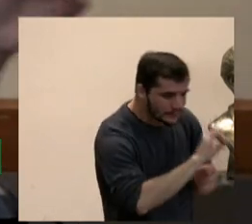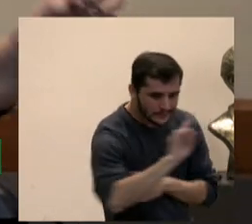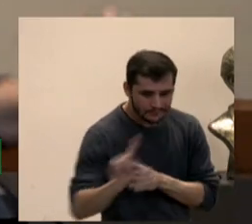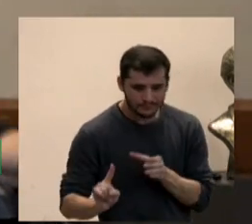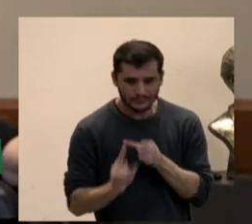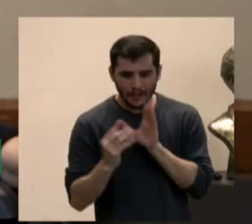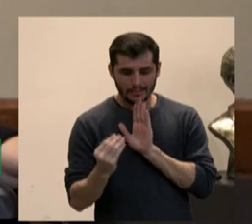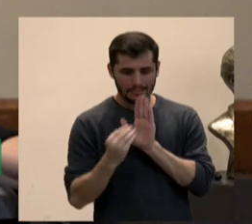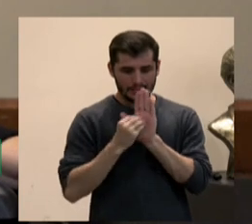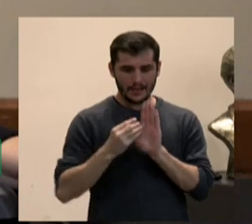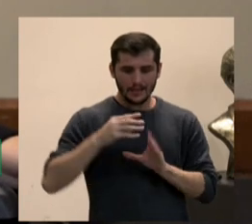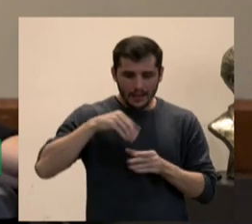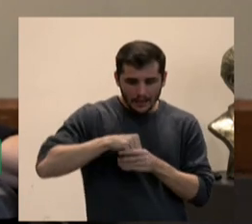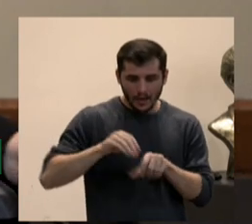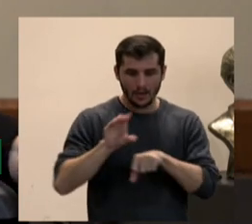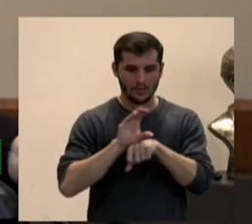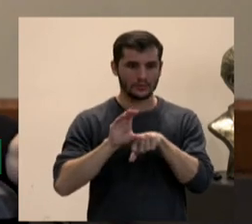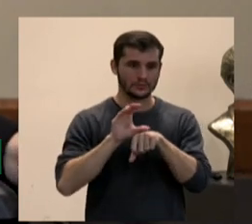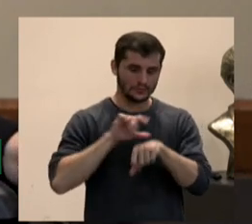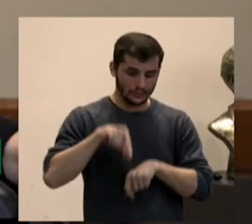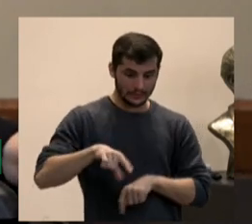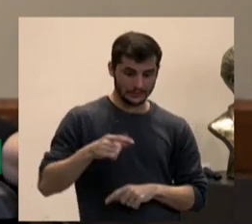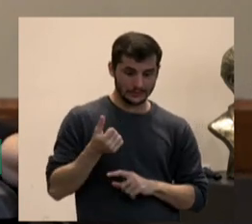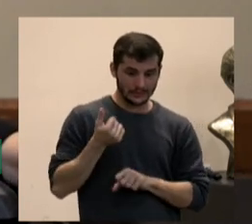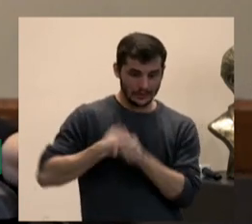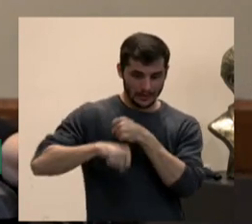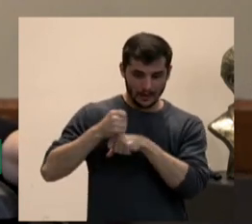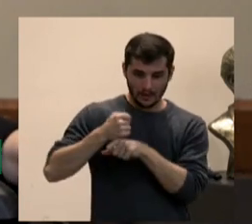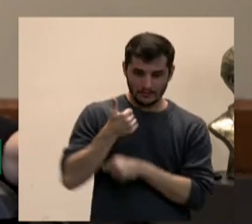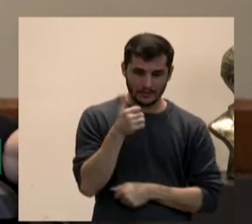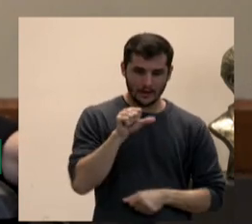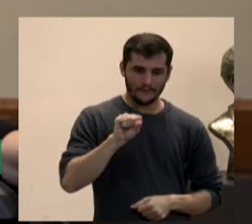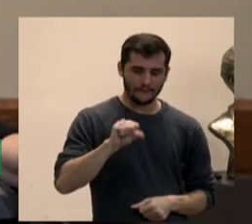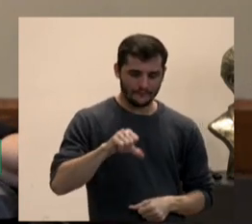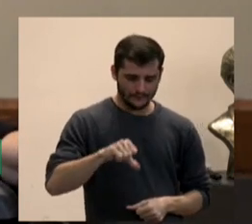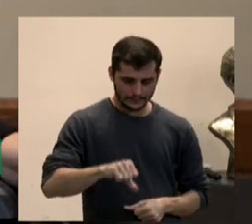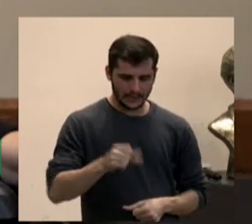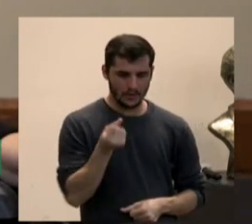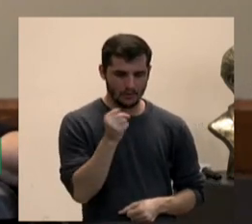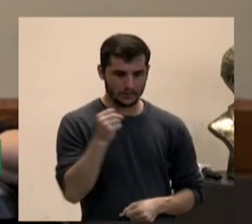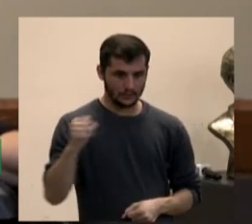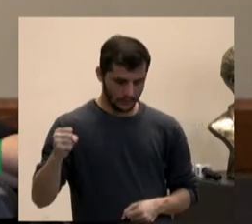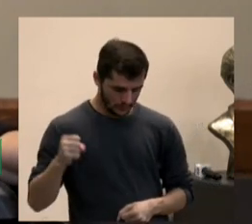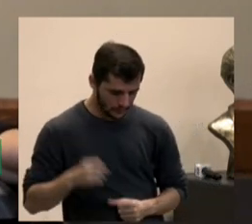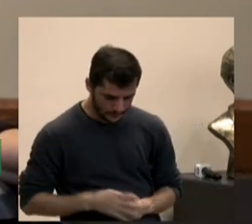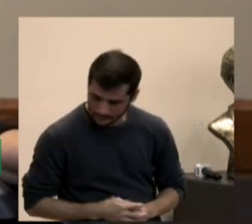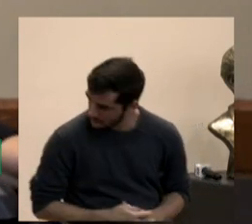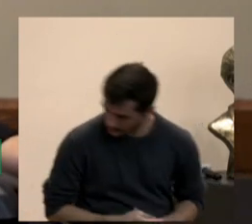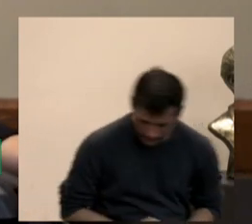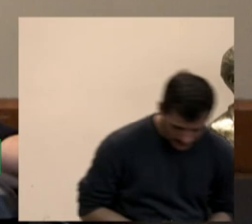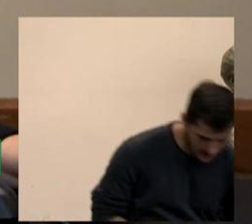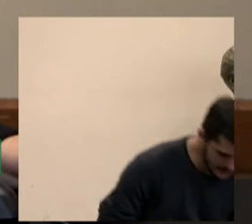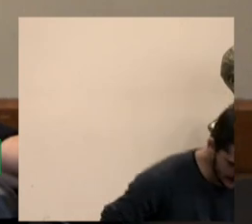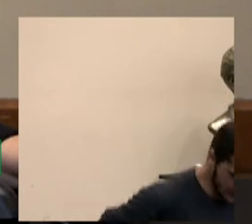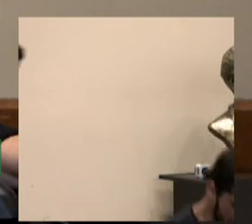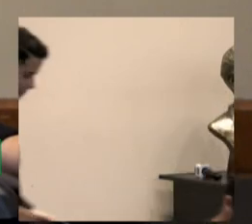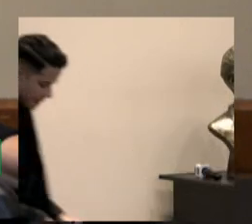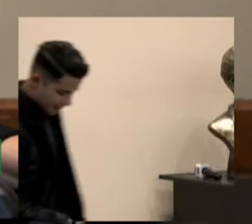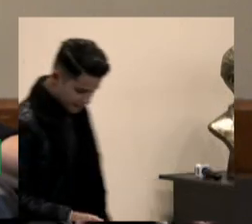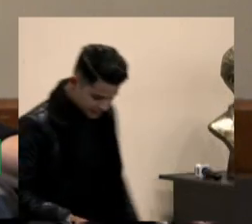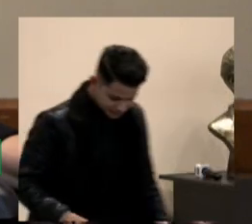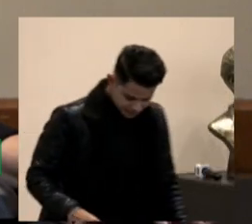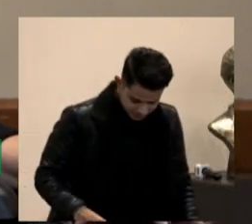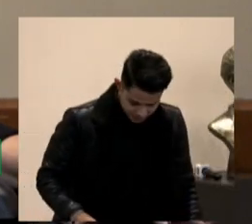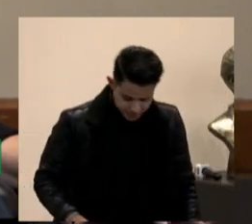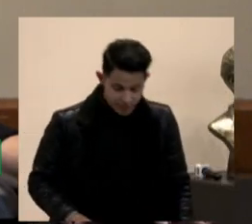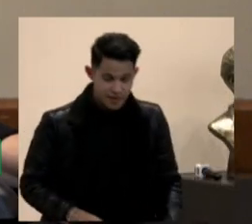na Constituição de 88. Né? Então, um período ali pré-constituinte, a gente sabe que na década de 70 a gente tem uma expansão significativa da oferta